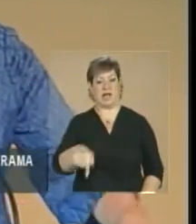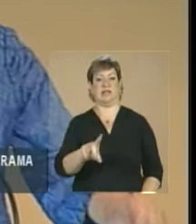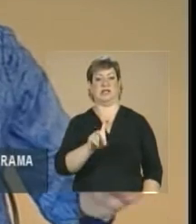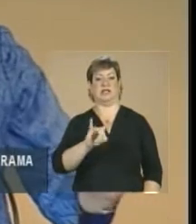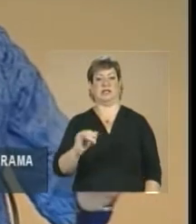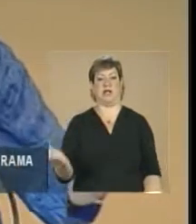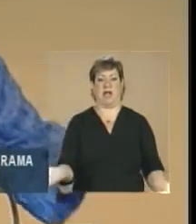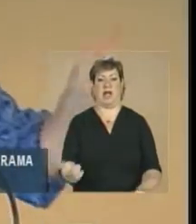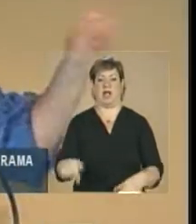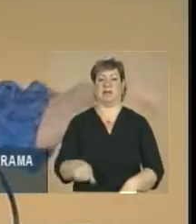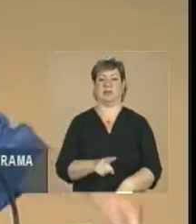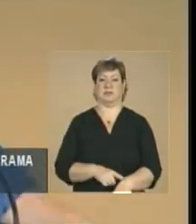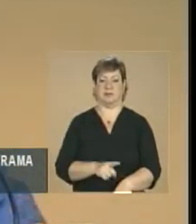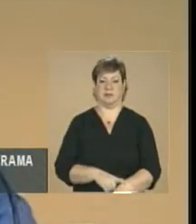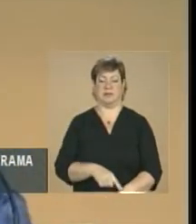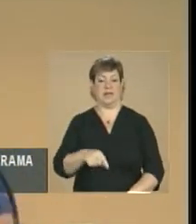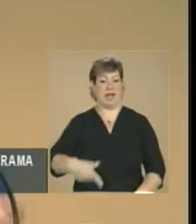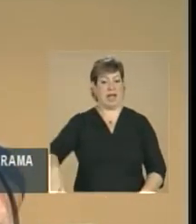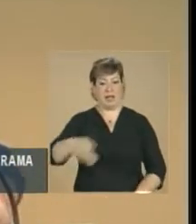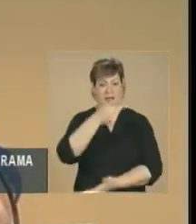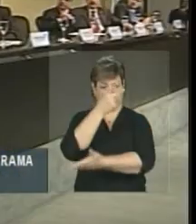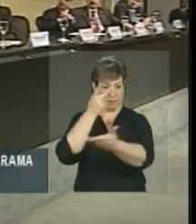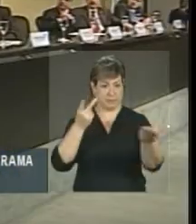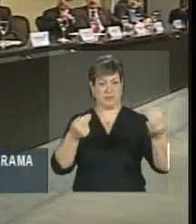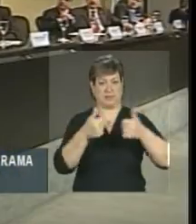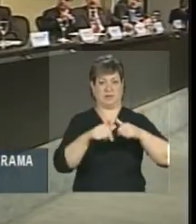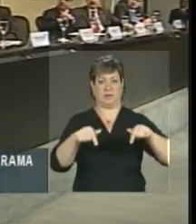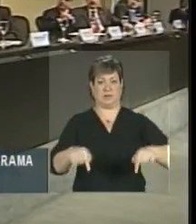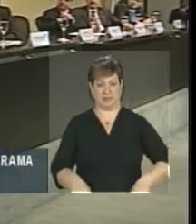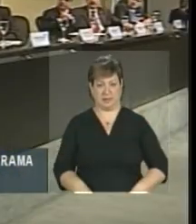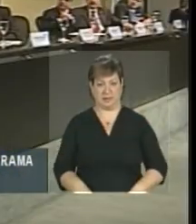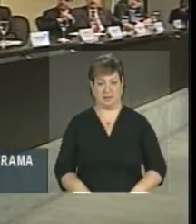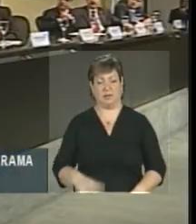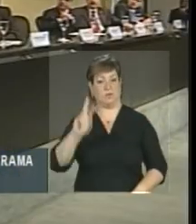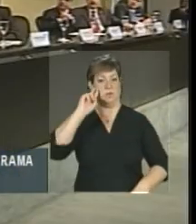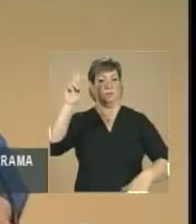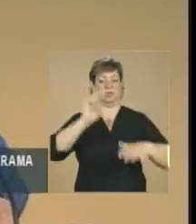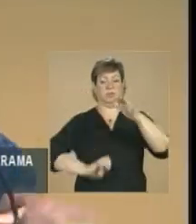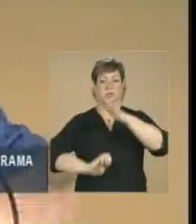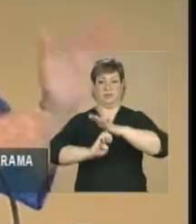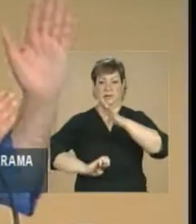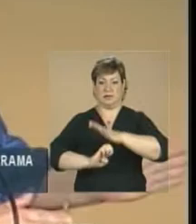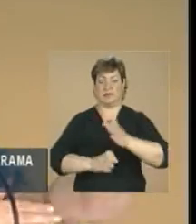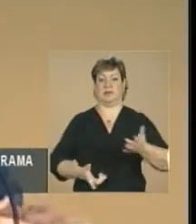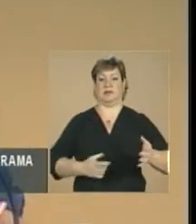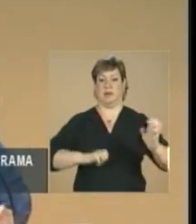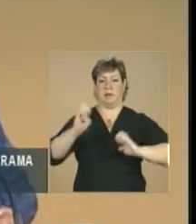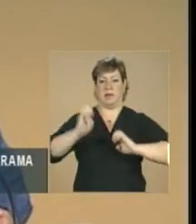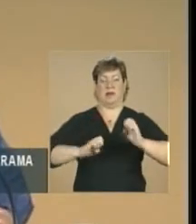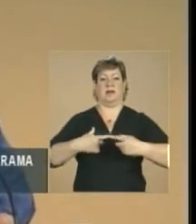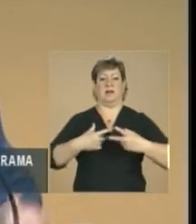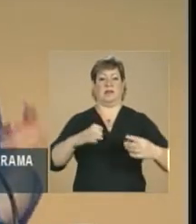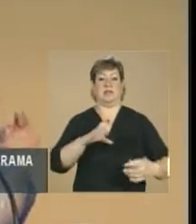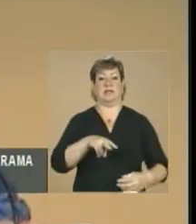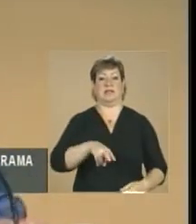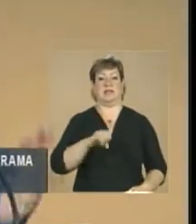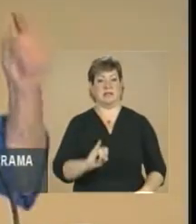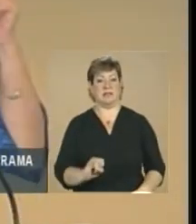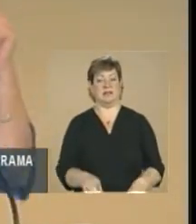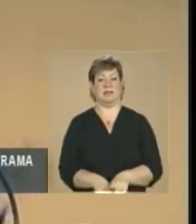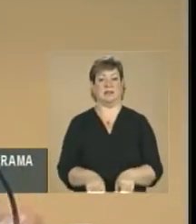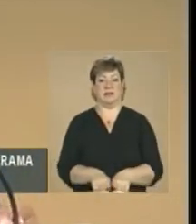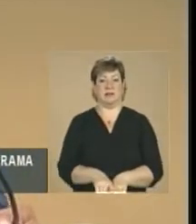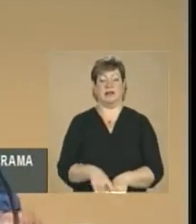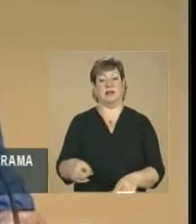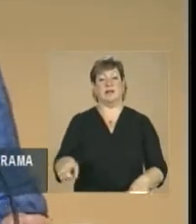essa hora, por essas pessoas que estão aqui, empresários, pela CNI e pelo fato